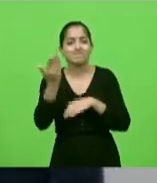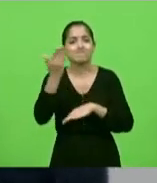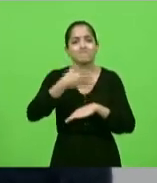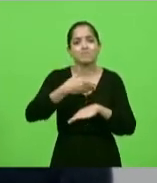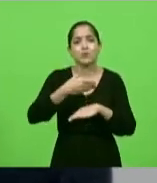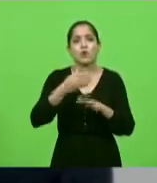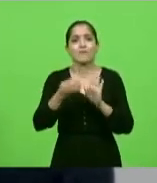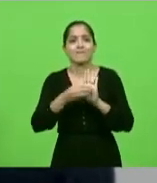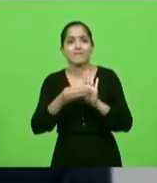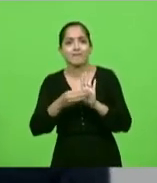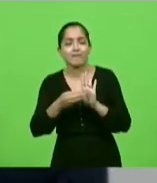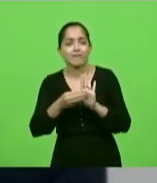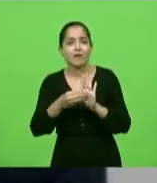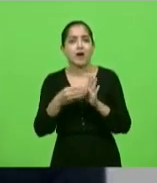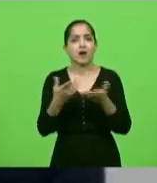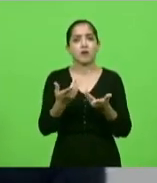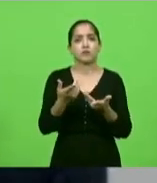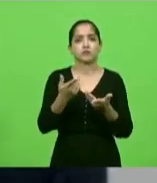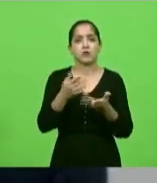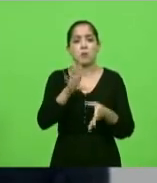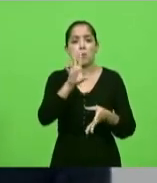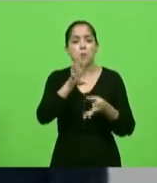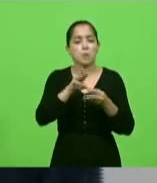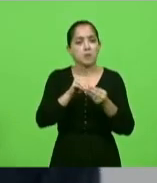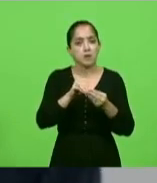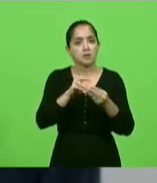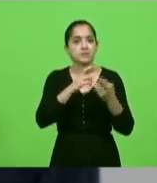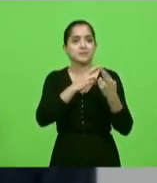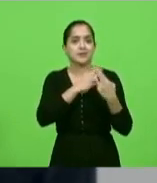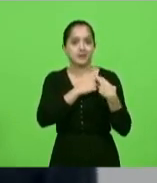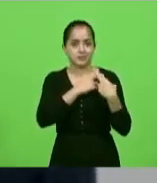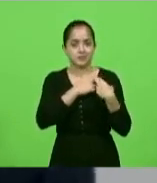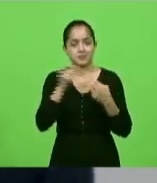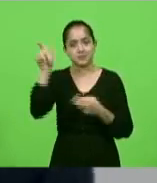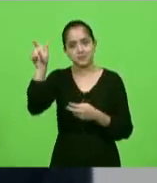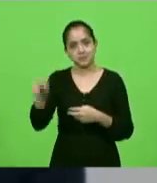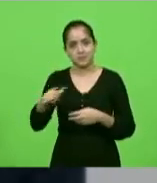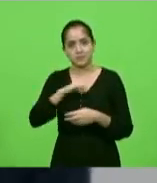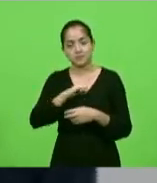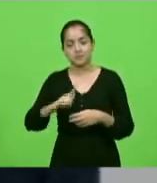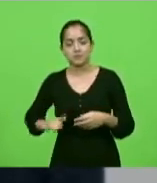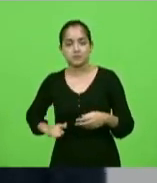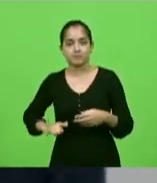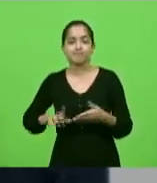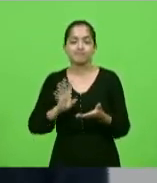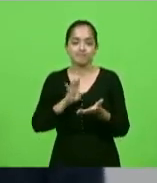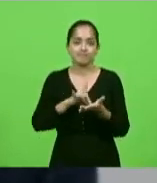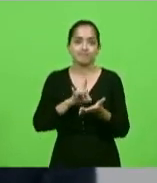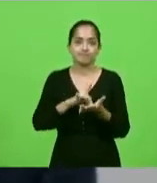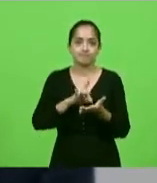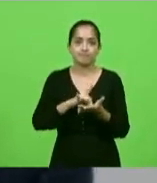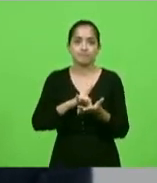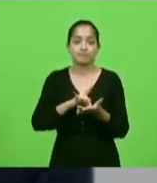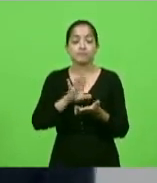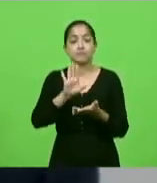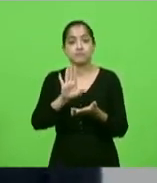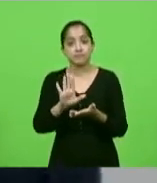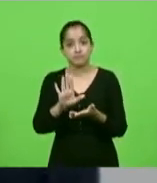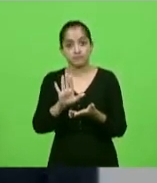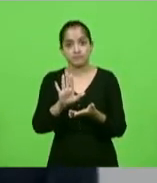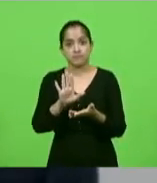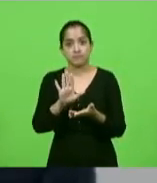provas, construções hipotéticas a respeito da responsabilidade do senhor governador. Sim, isso é verdade.